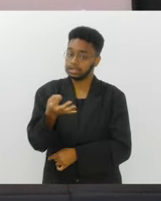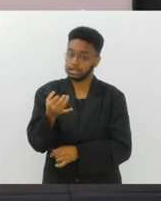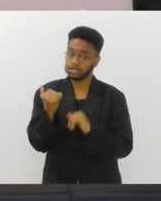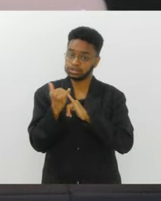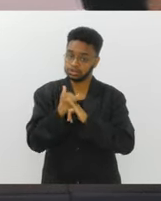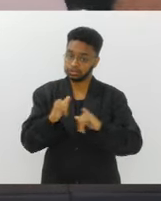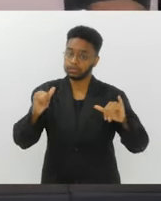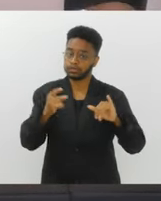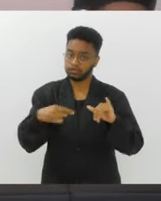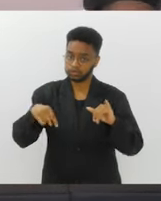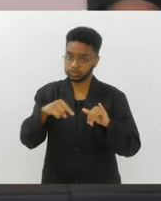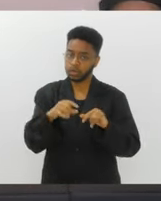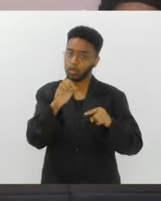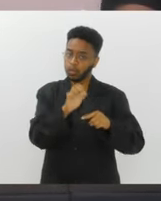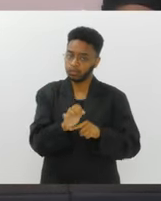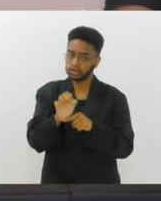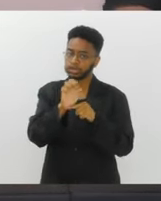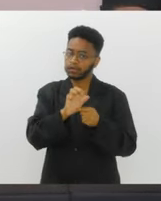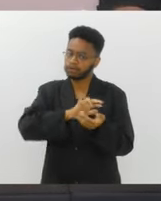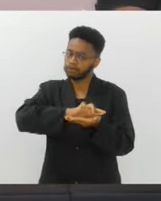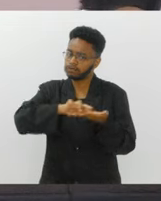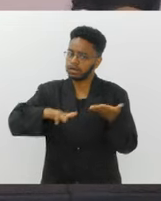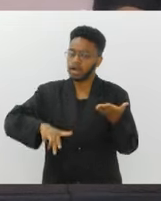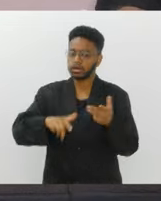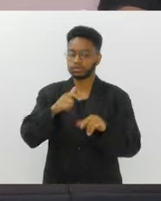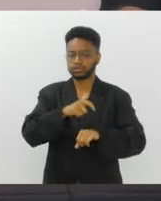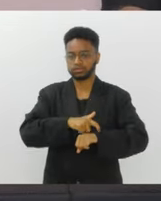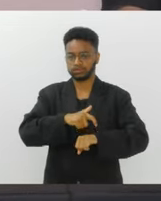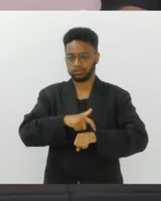Estado... por diversas vezes,